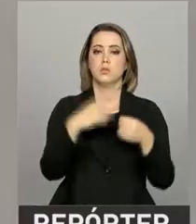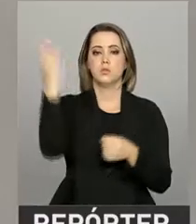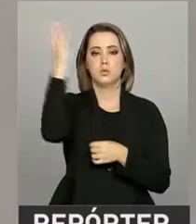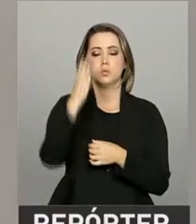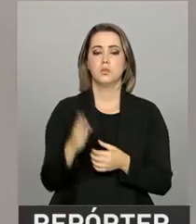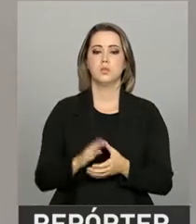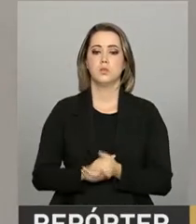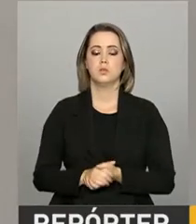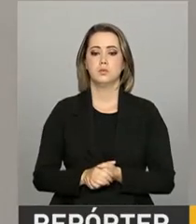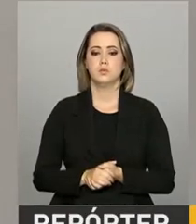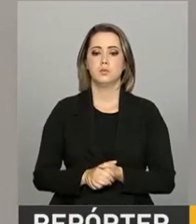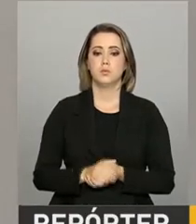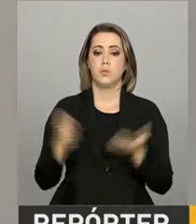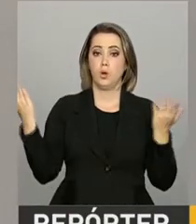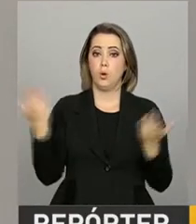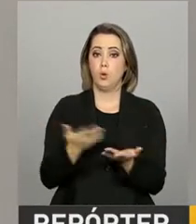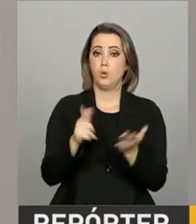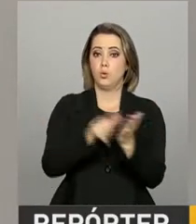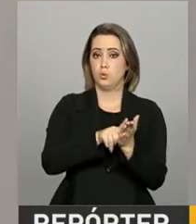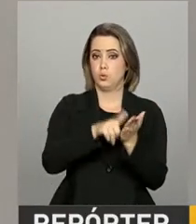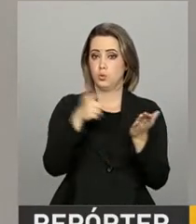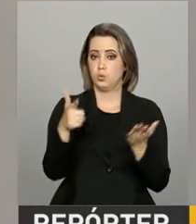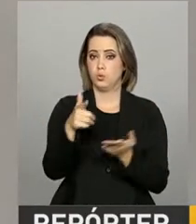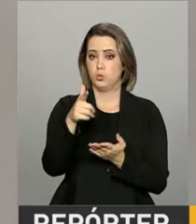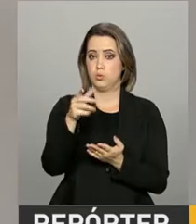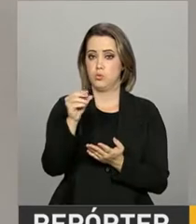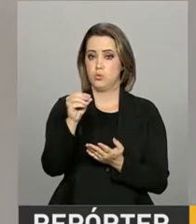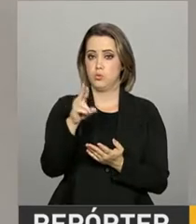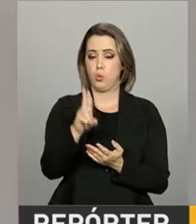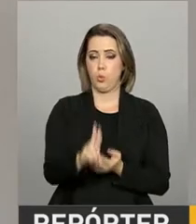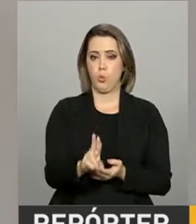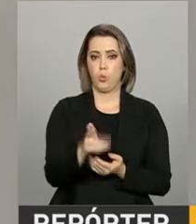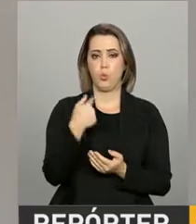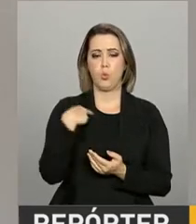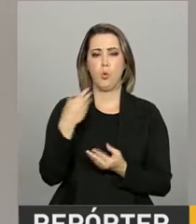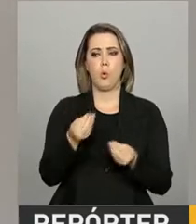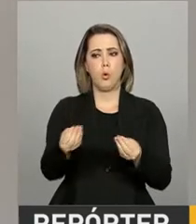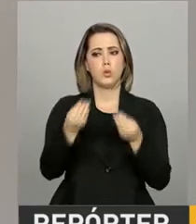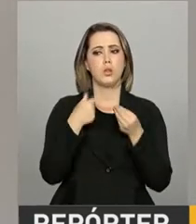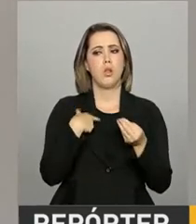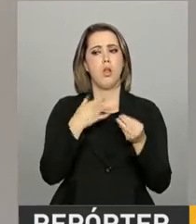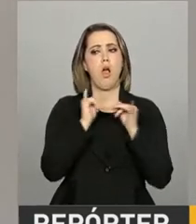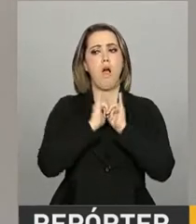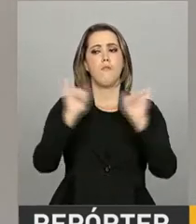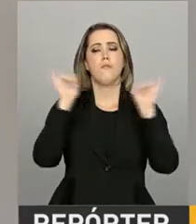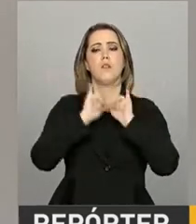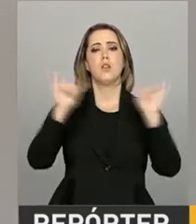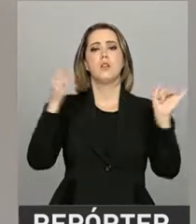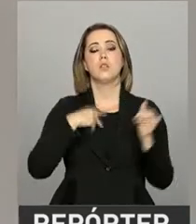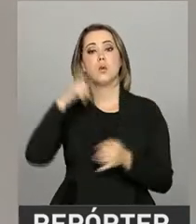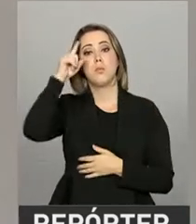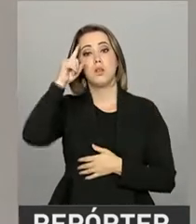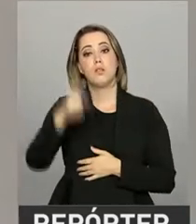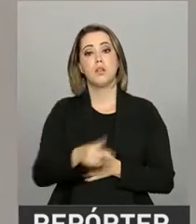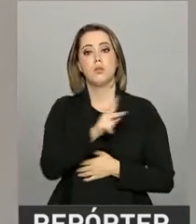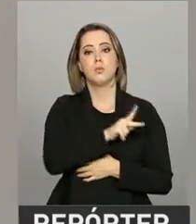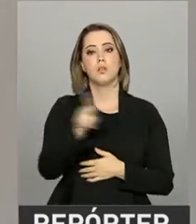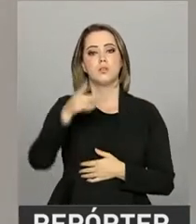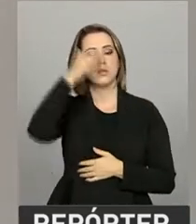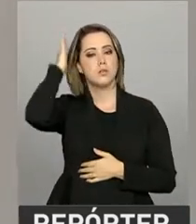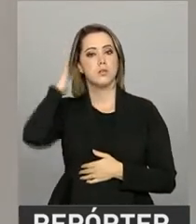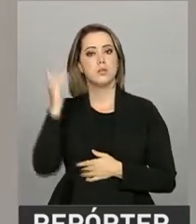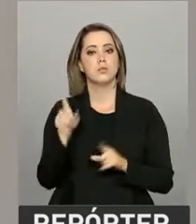O Diário Oficial do País traz a expressão e a ordem do presidente determinando que o